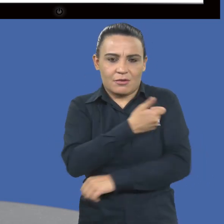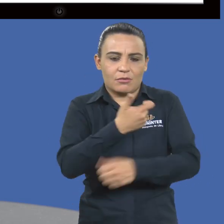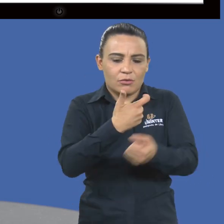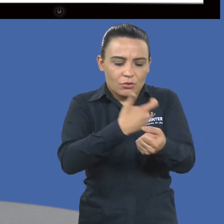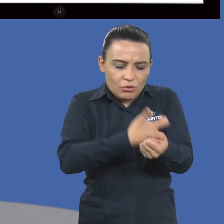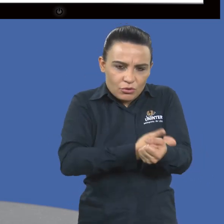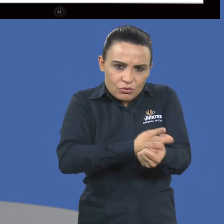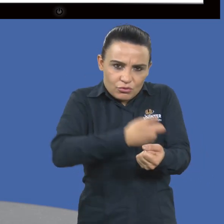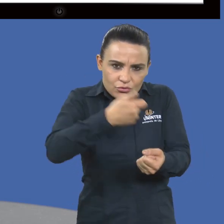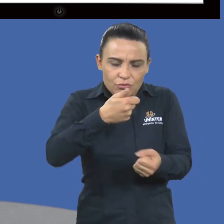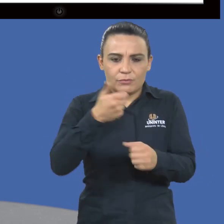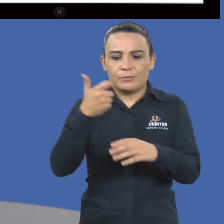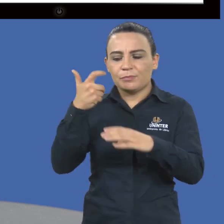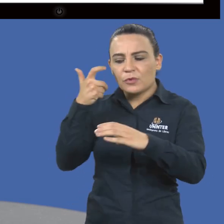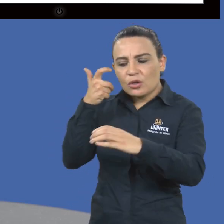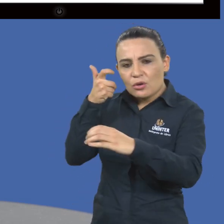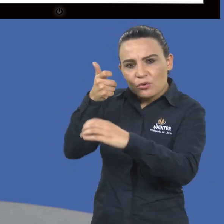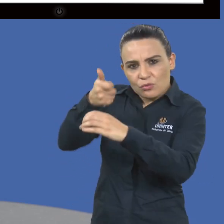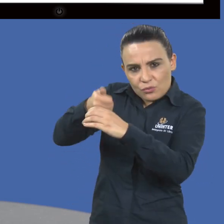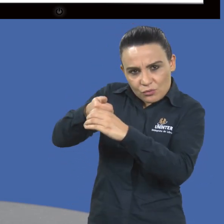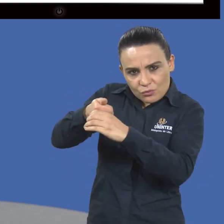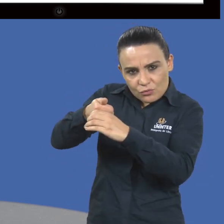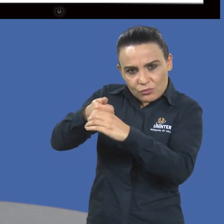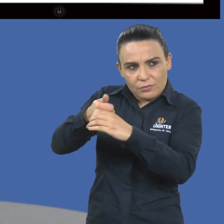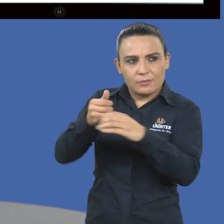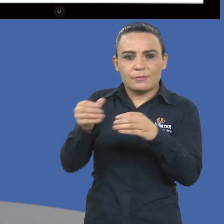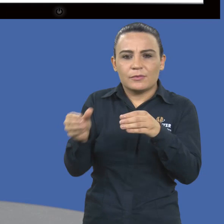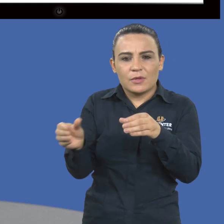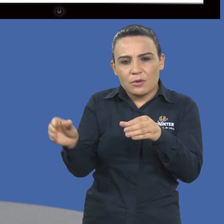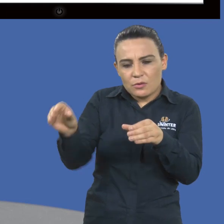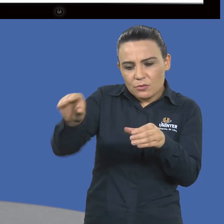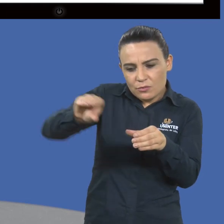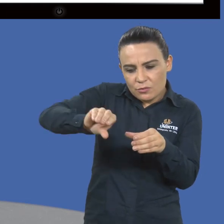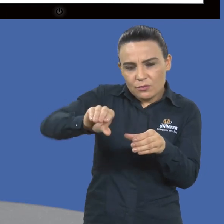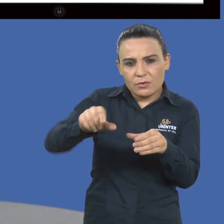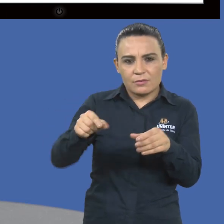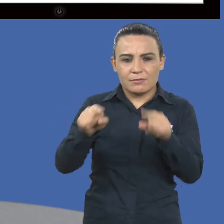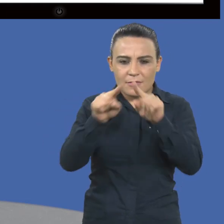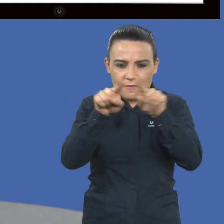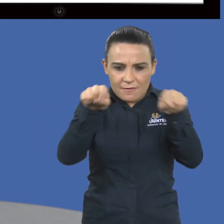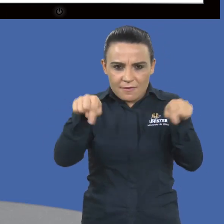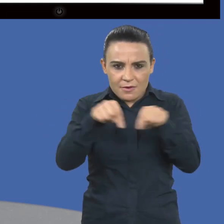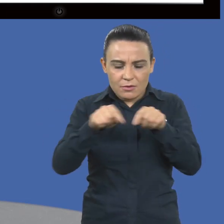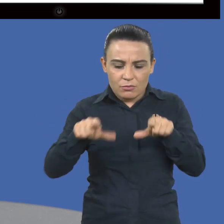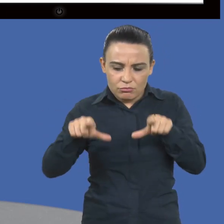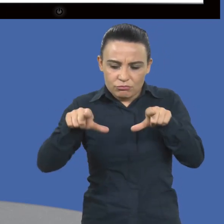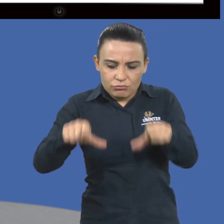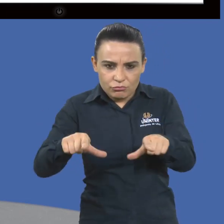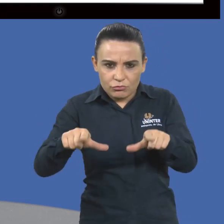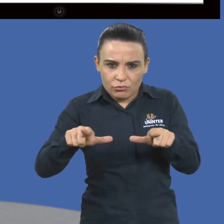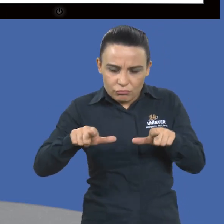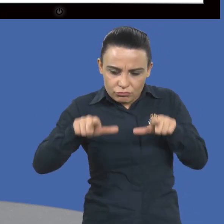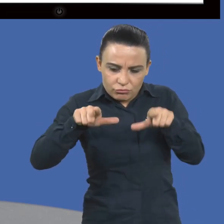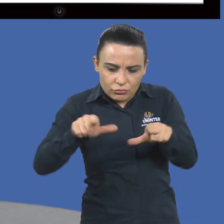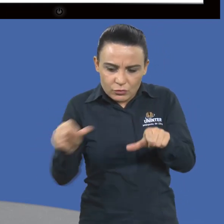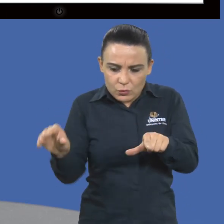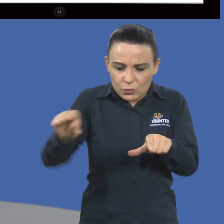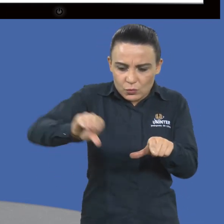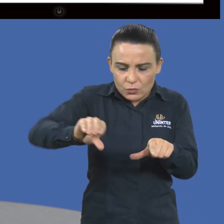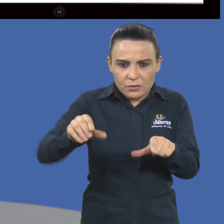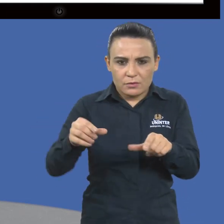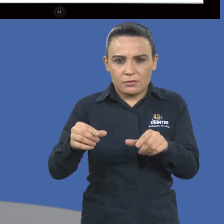um pouquinho de sangue, coloca num frasco, coloca num meio de cultura, deixa as